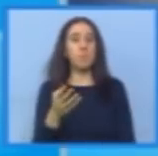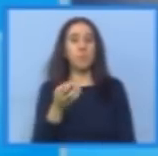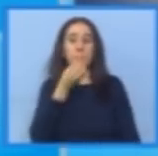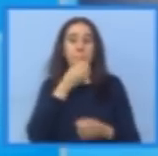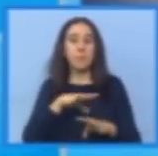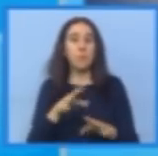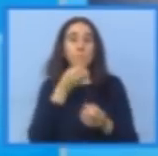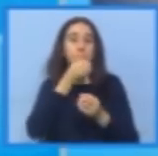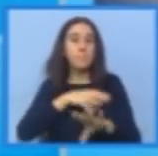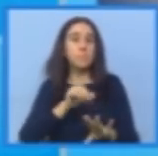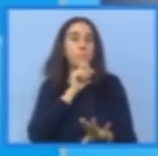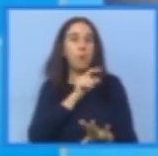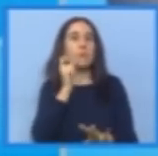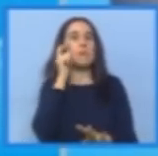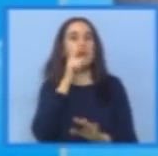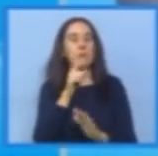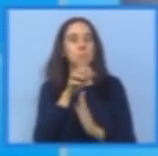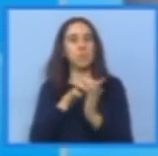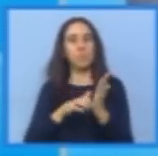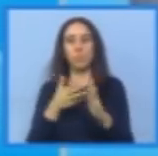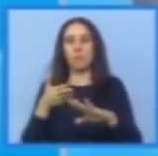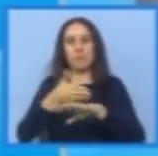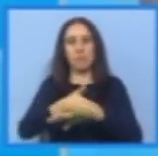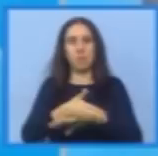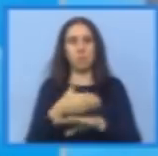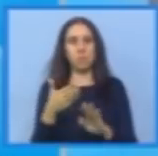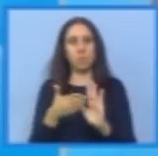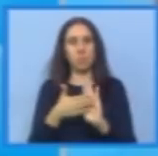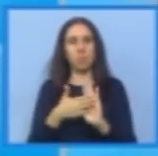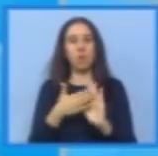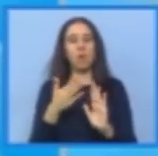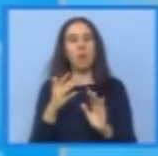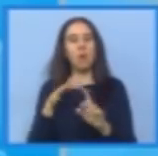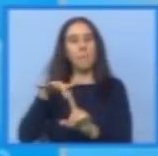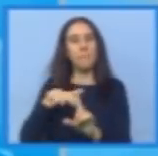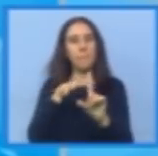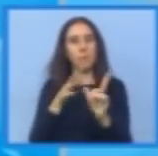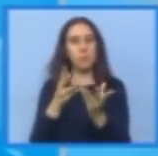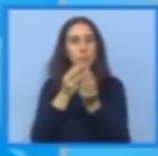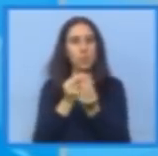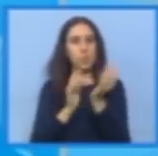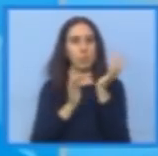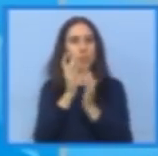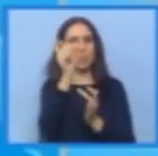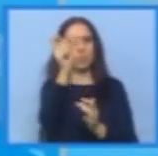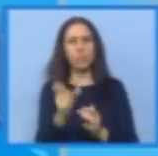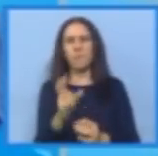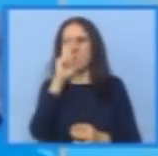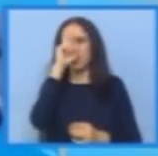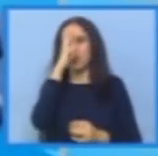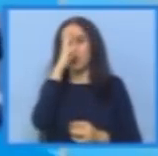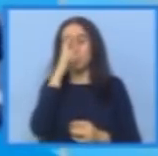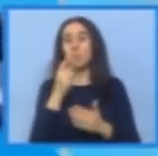pode perder, aqueles que são os testemunhos diretos dos apóstolos que tiveram com Jesus, e faz um esforço